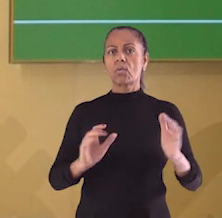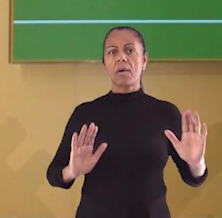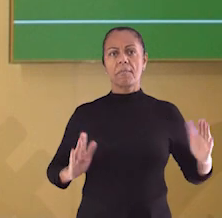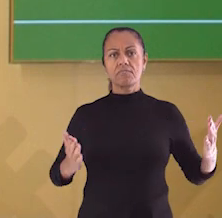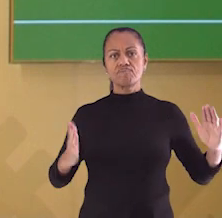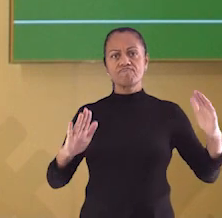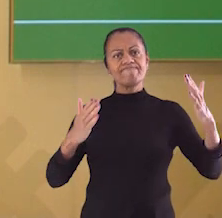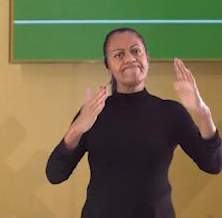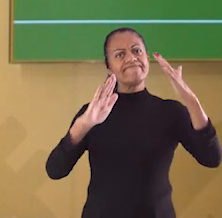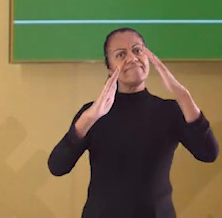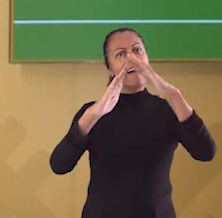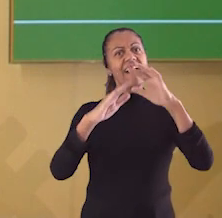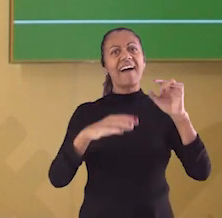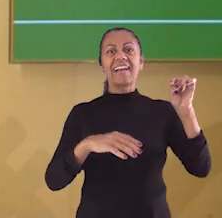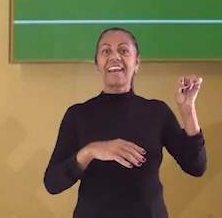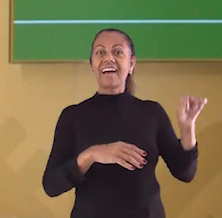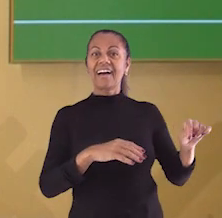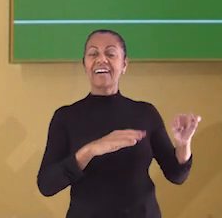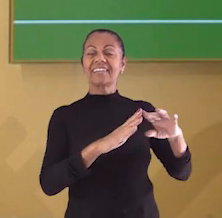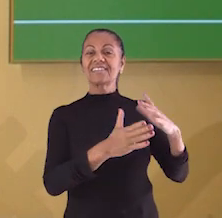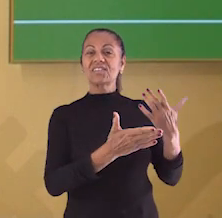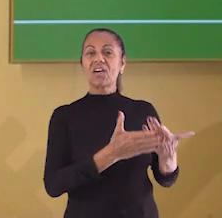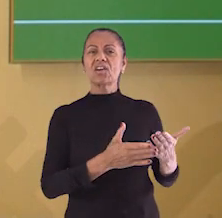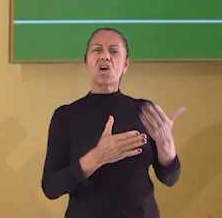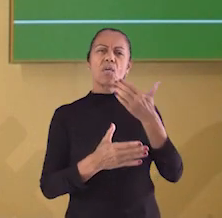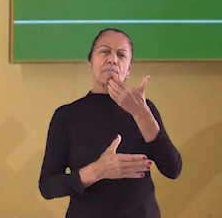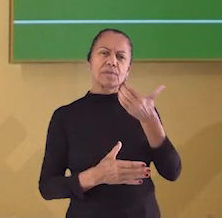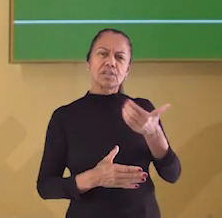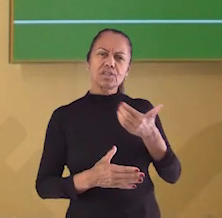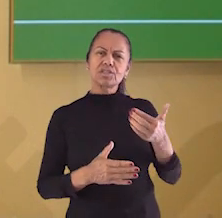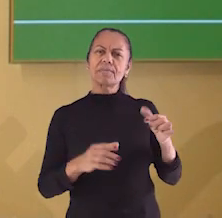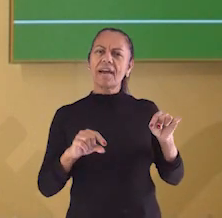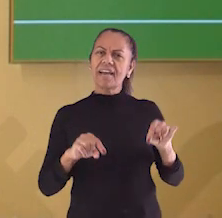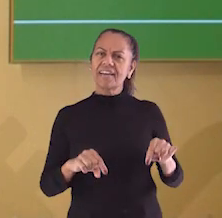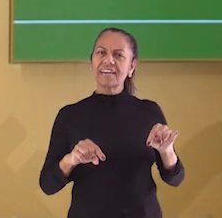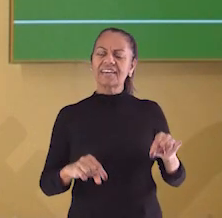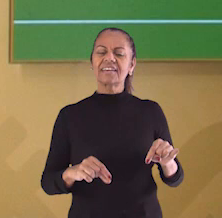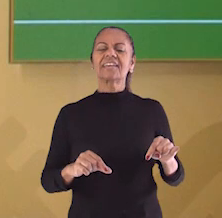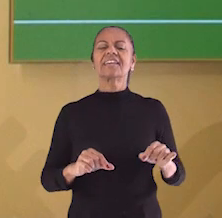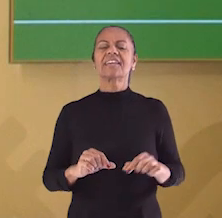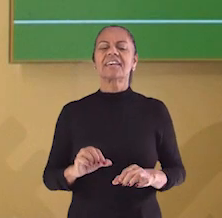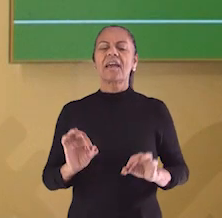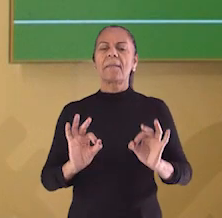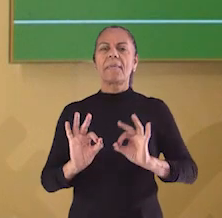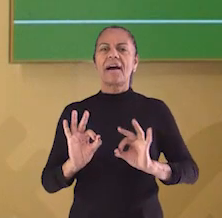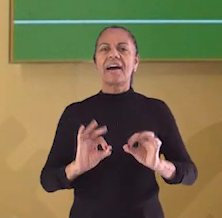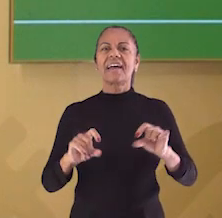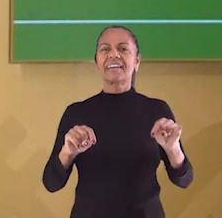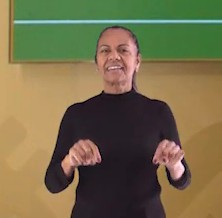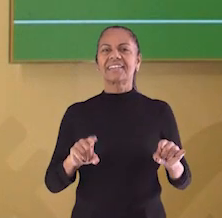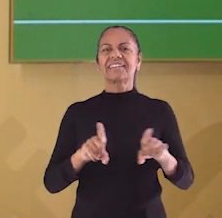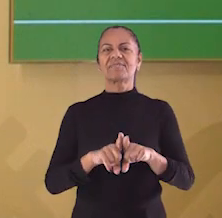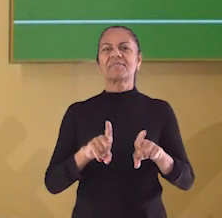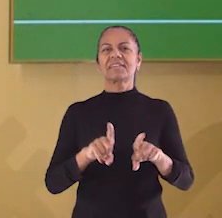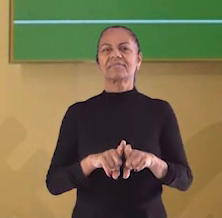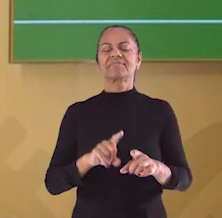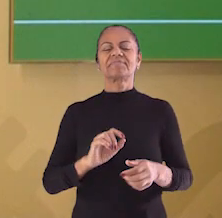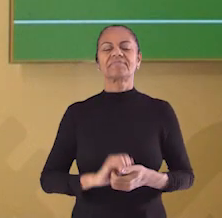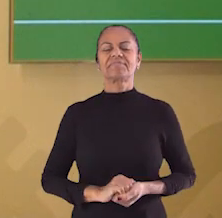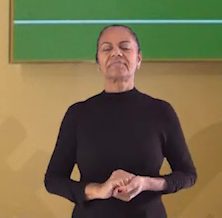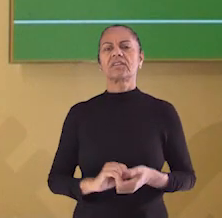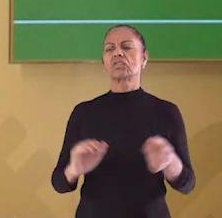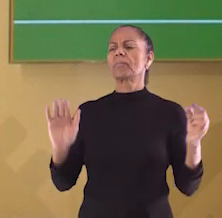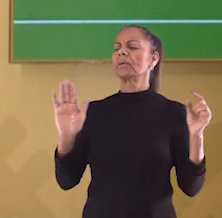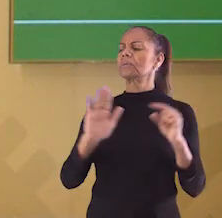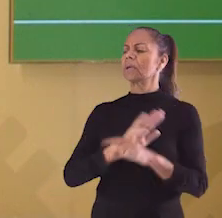pirâmide alimentar na escola e ficou tão bacana que eu pedi ajuda a ela para montar a nossa aqui também. Então, Ana Júlia,